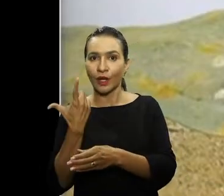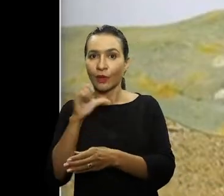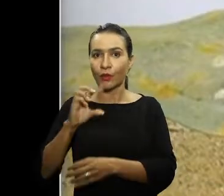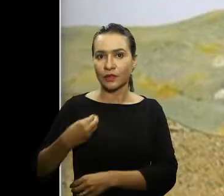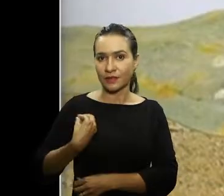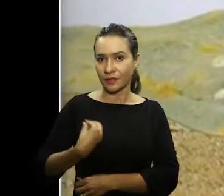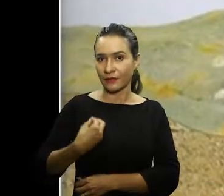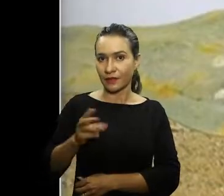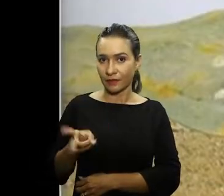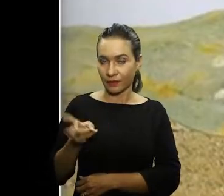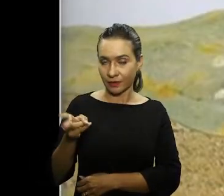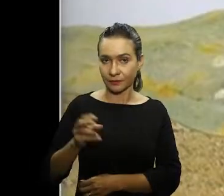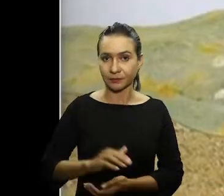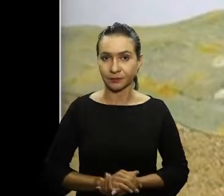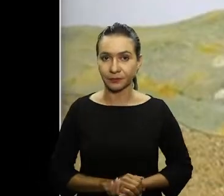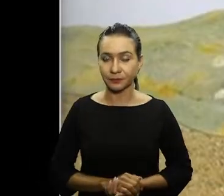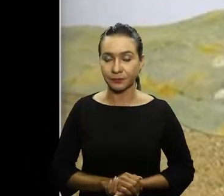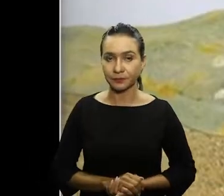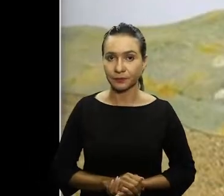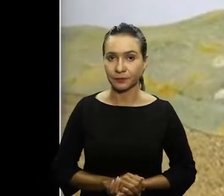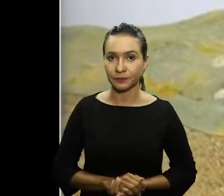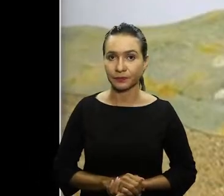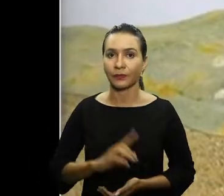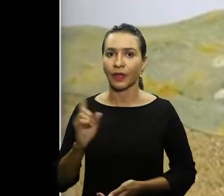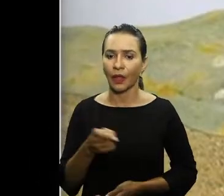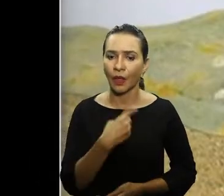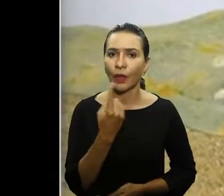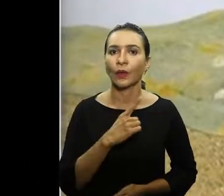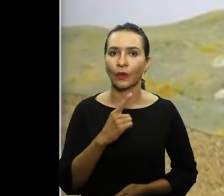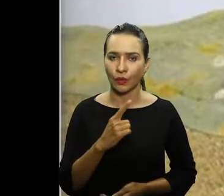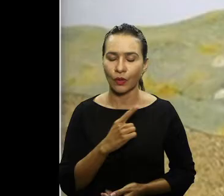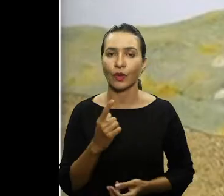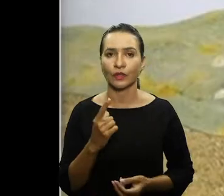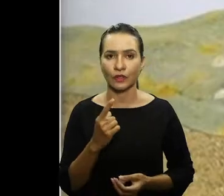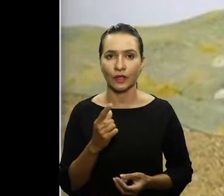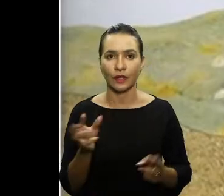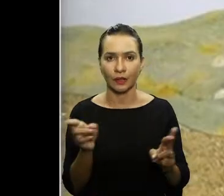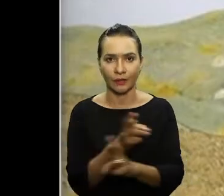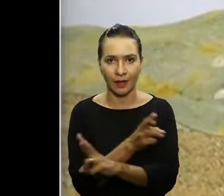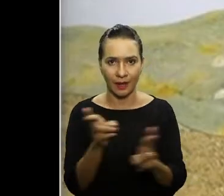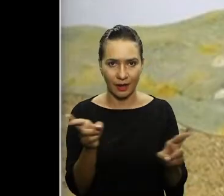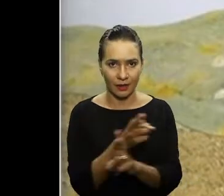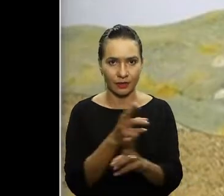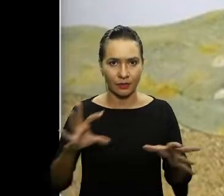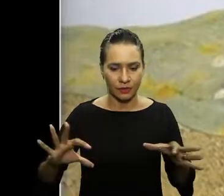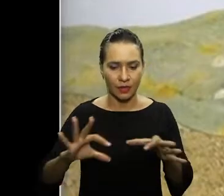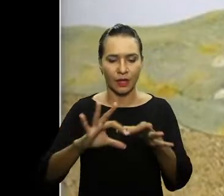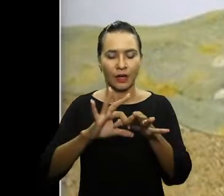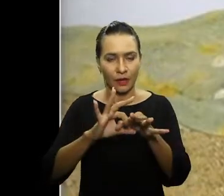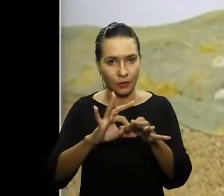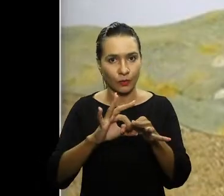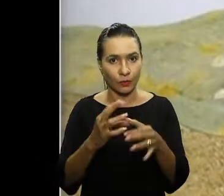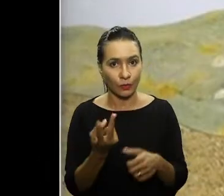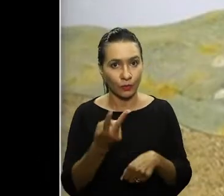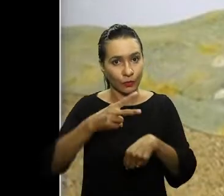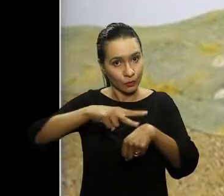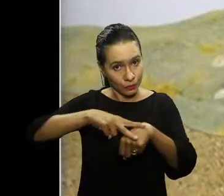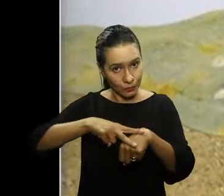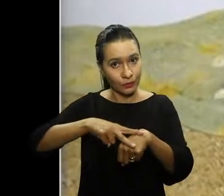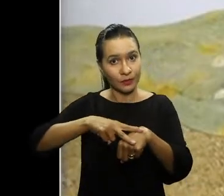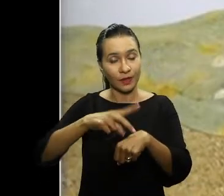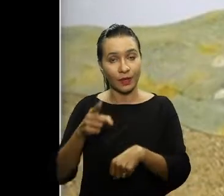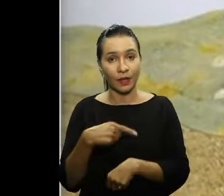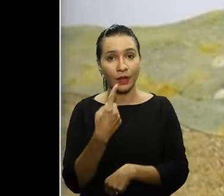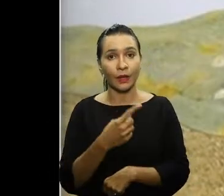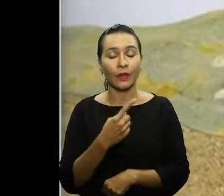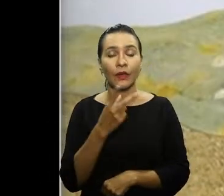tem essa associação dos recursos abióticos e dos seres vivos, a